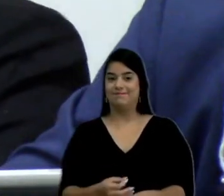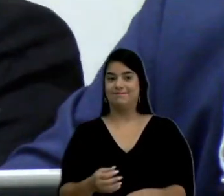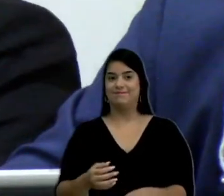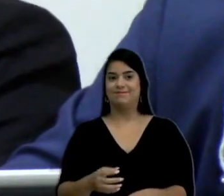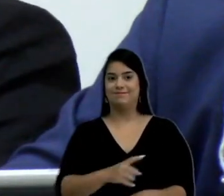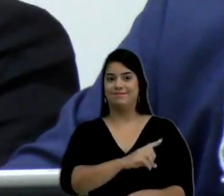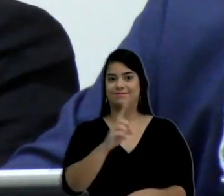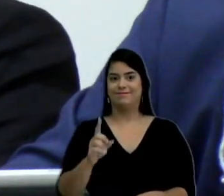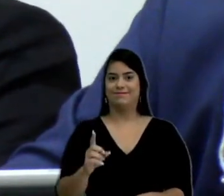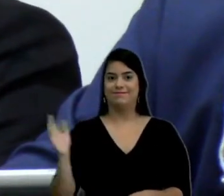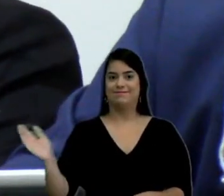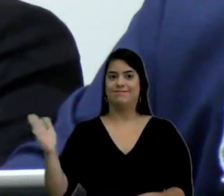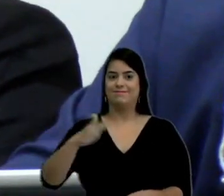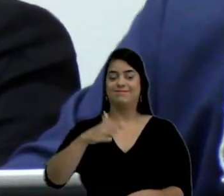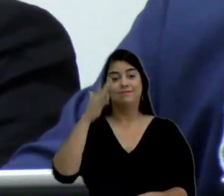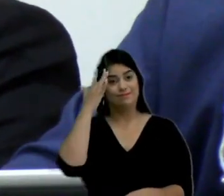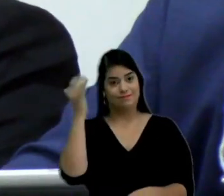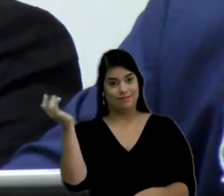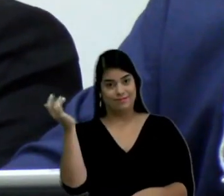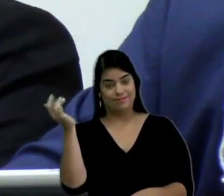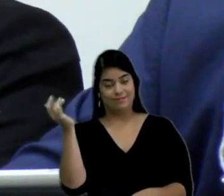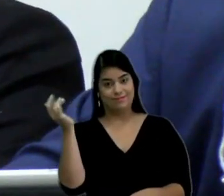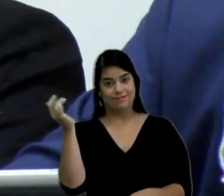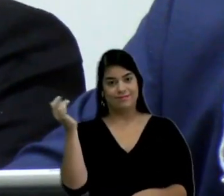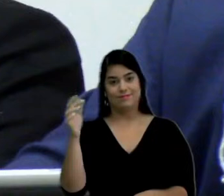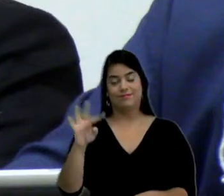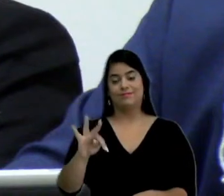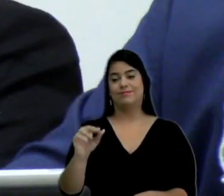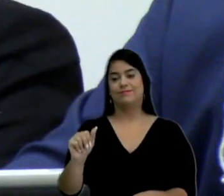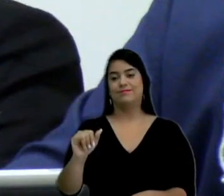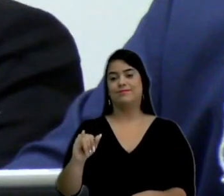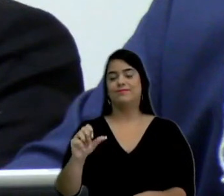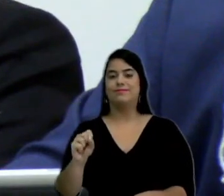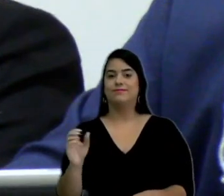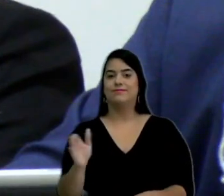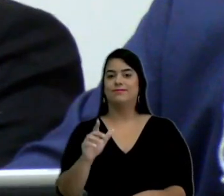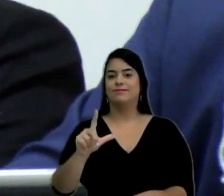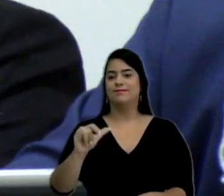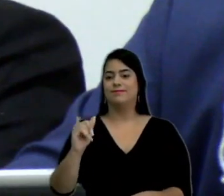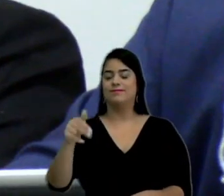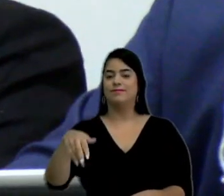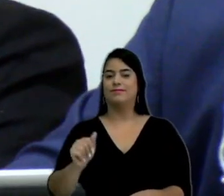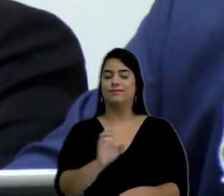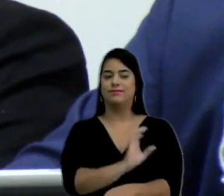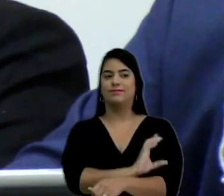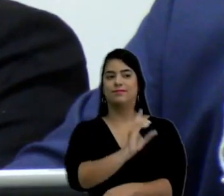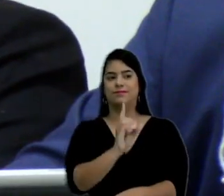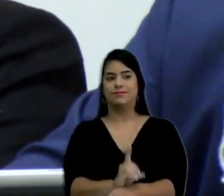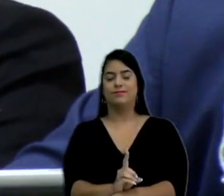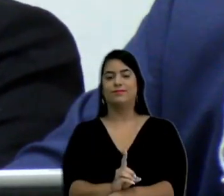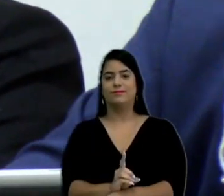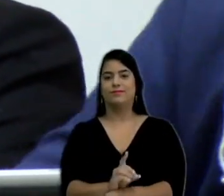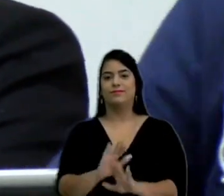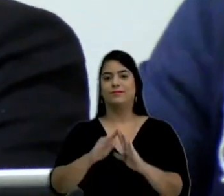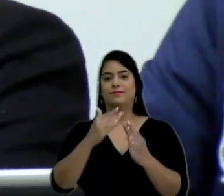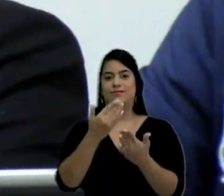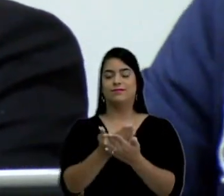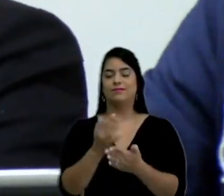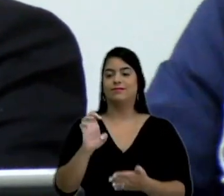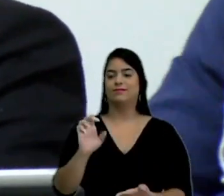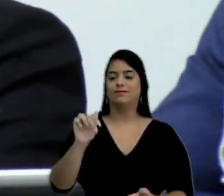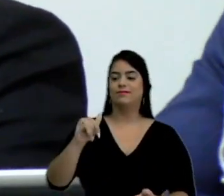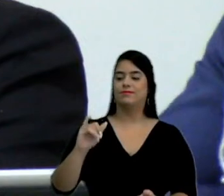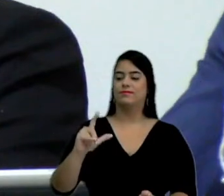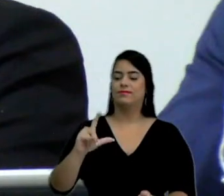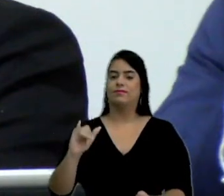dias amanhã a thí lima coordenadora da Escola Emília Xavier